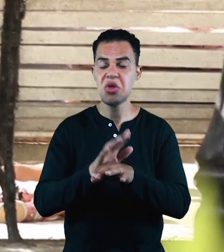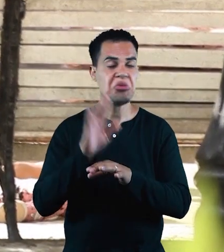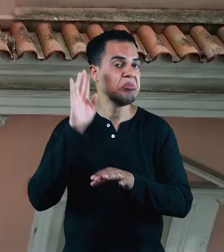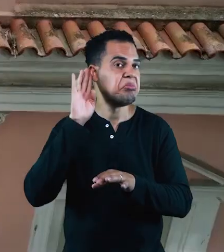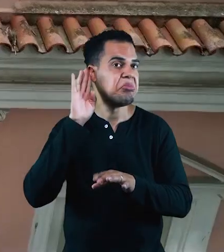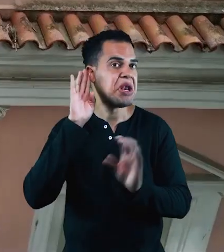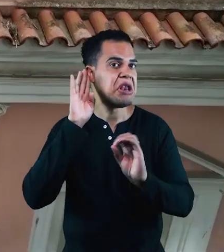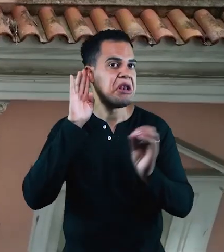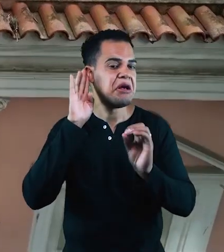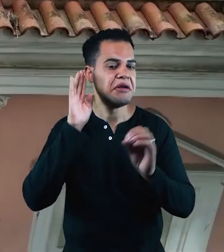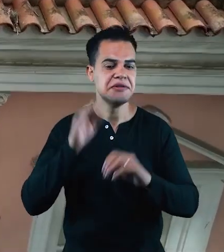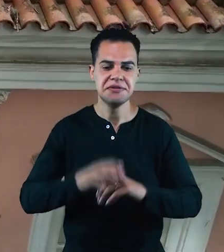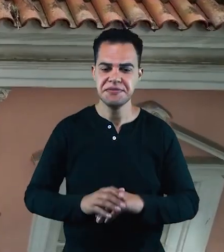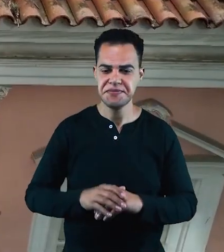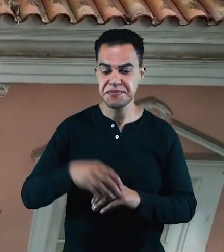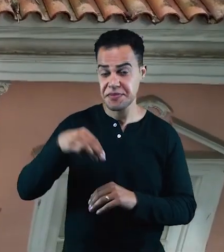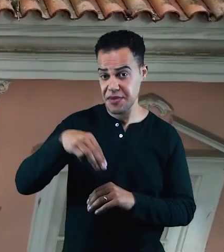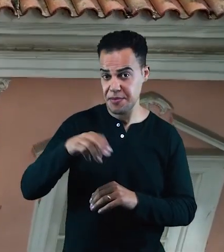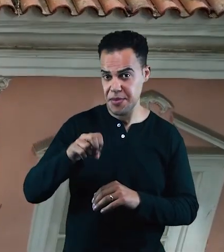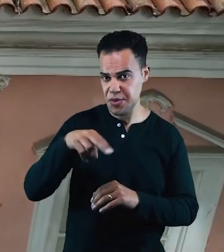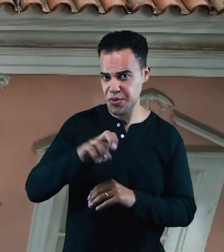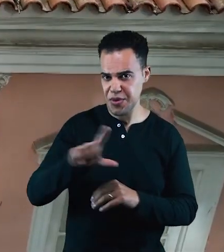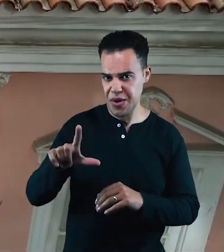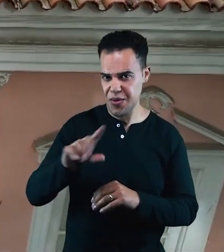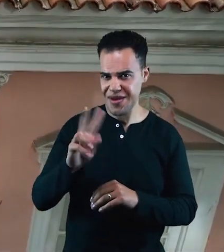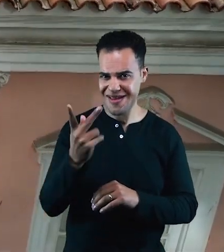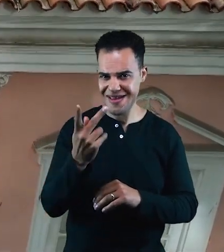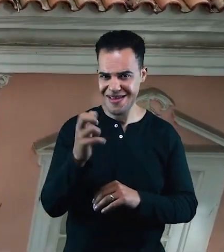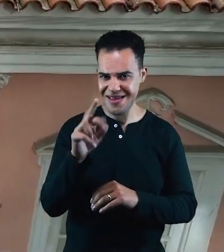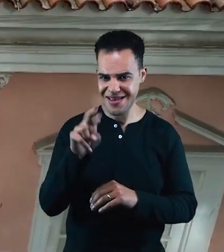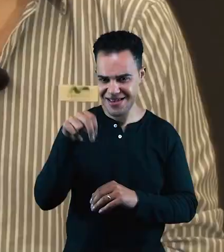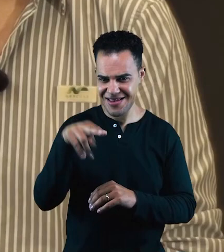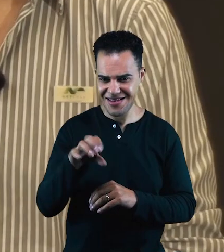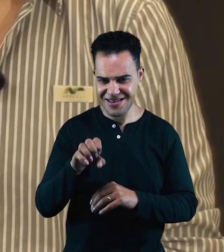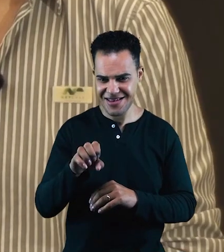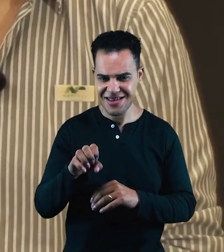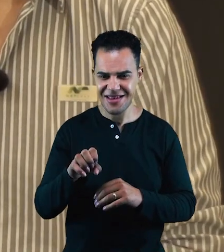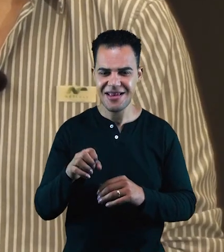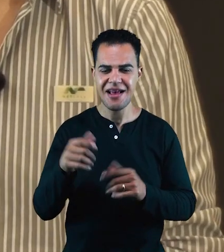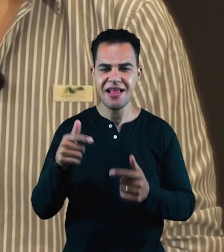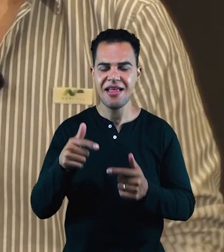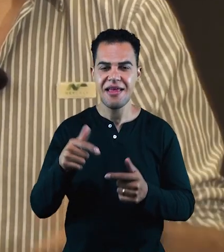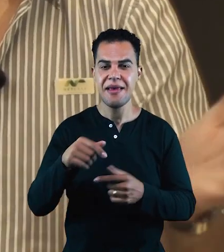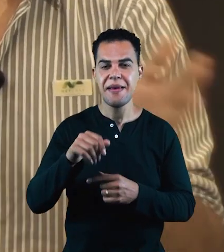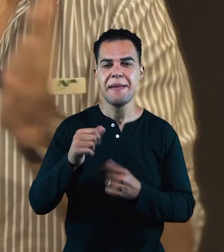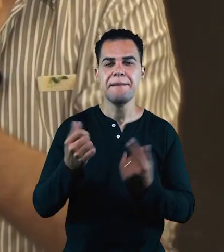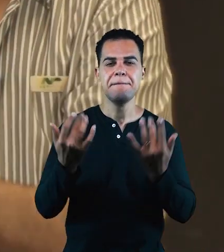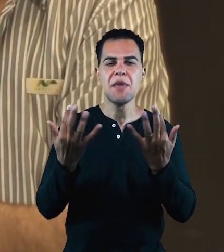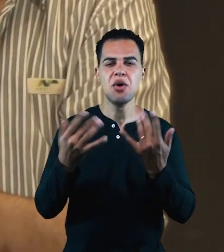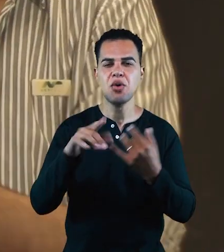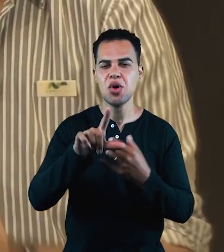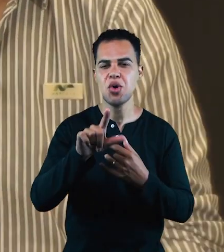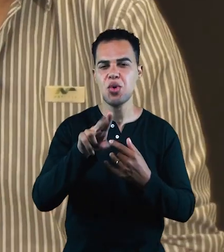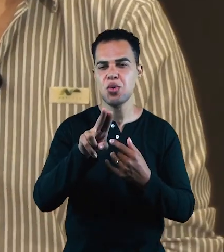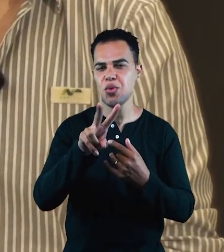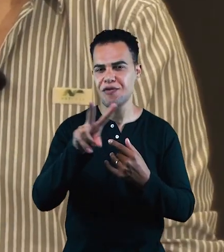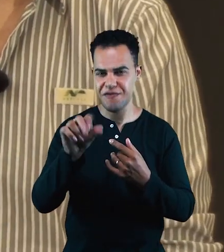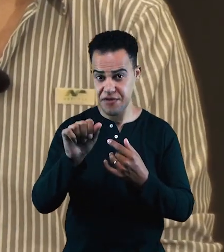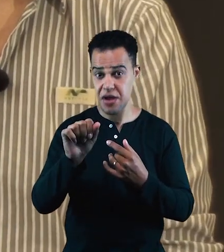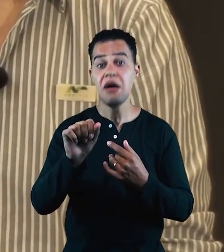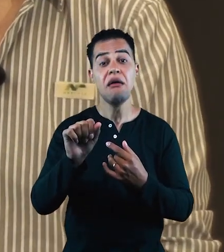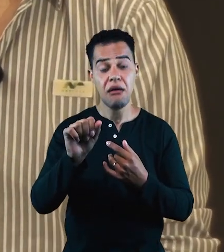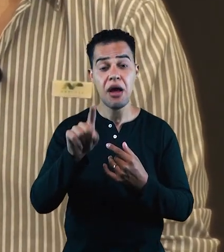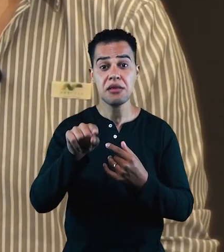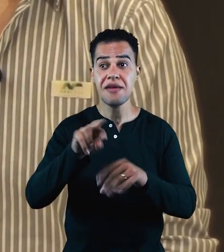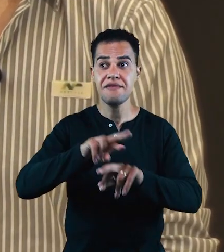nada. Manuel Henriques. Vulgo Mão de Luva, e tem várias versões da história